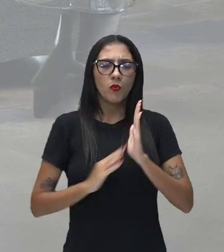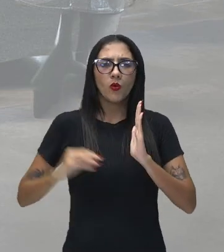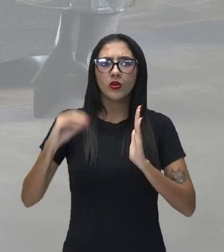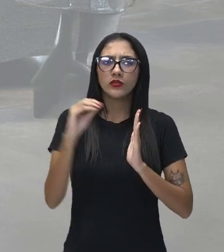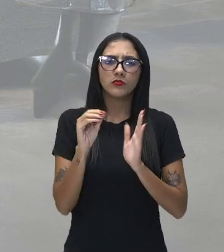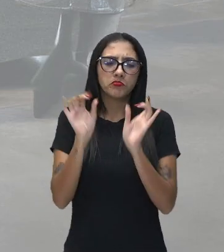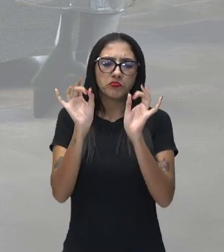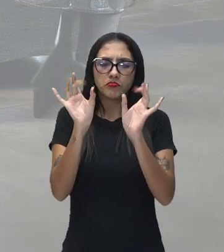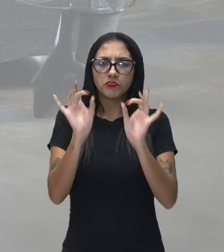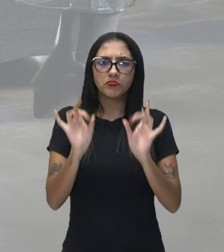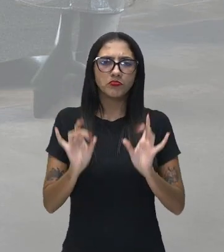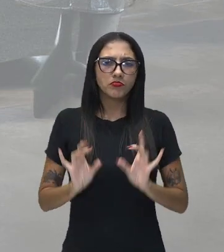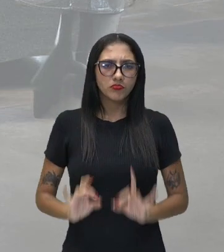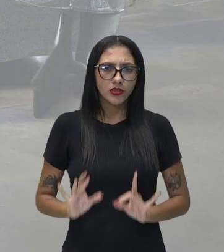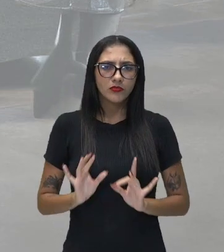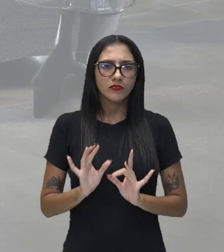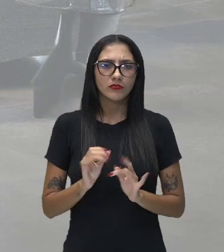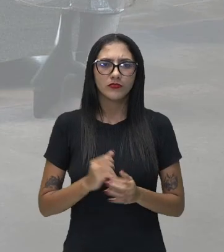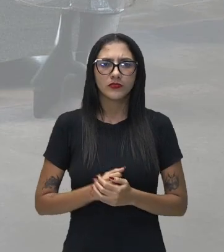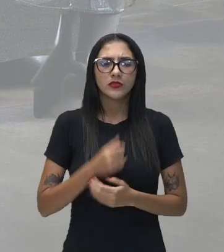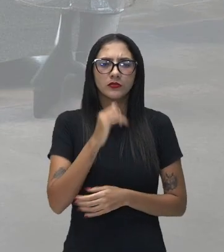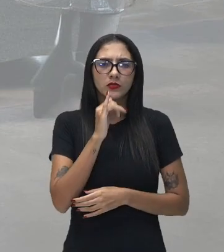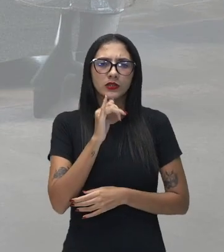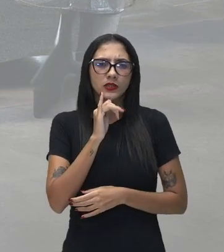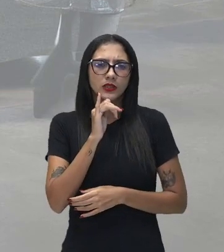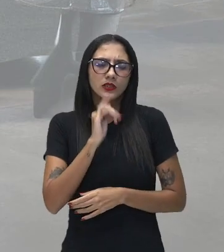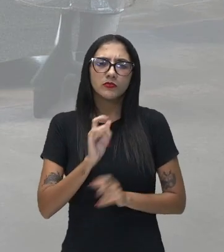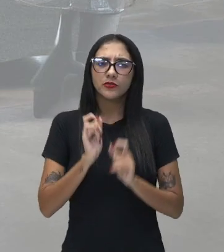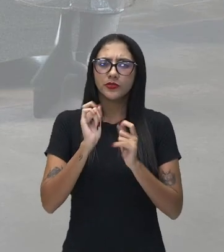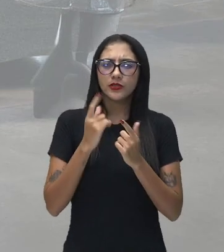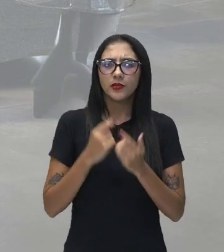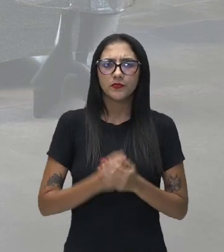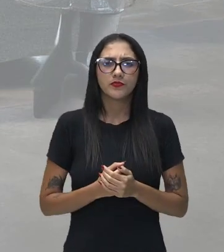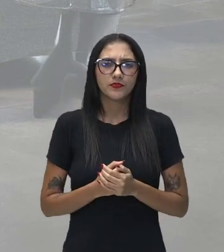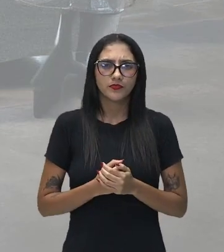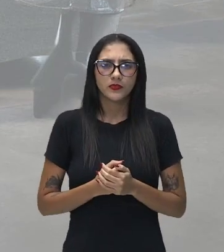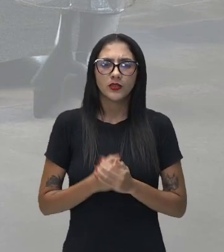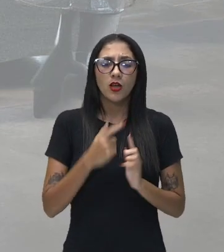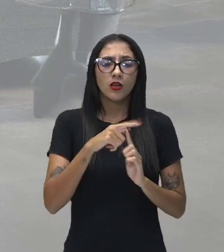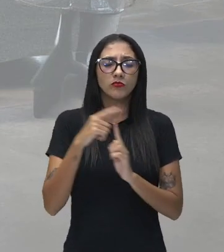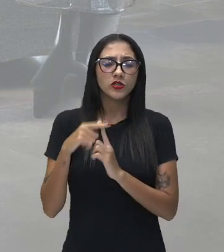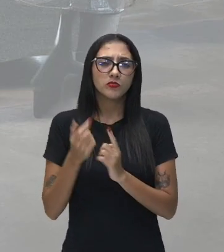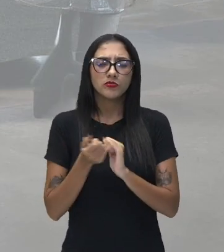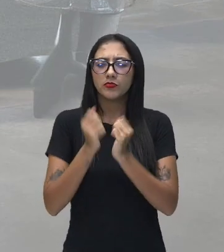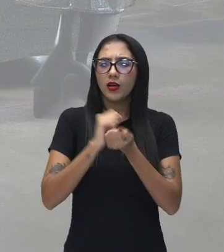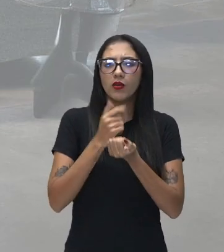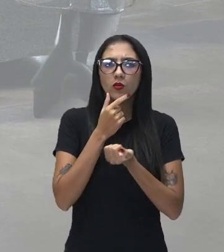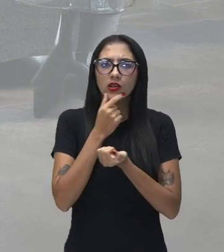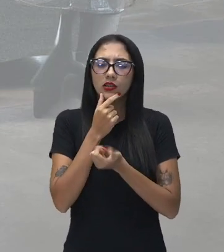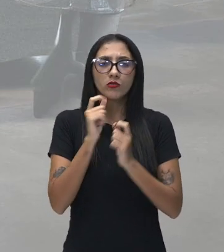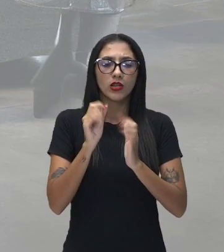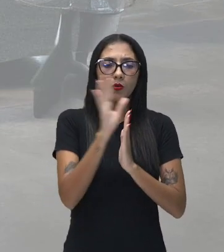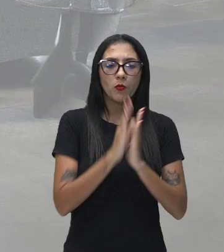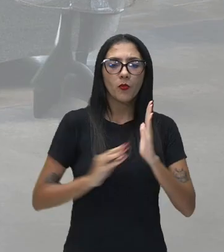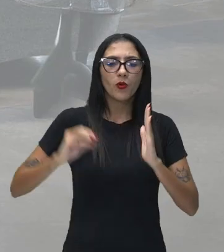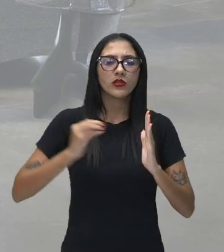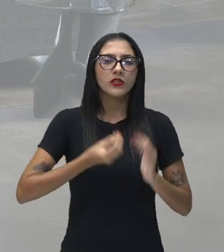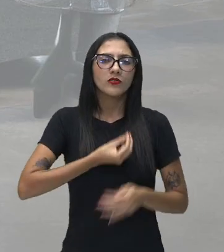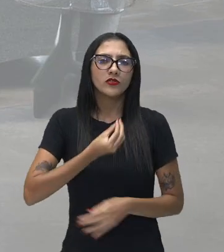década de 20, de American Way of Life, que nós tínhamos esse modo de vida americano que era muito ligado à questão